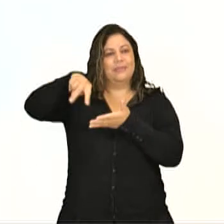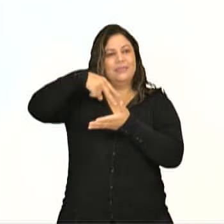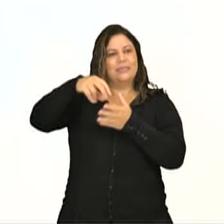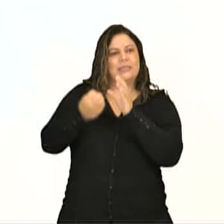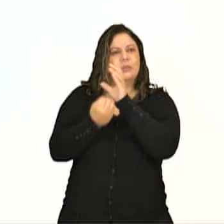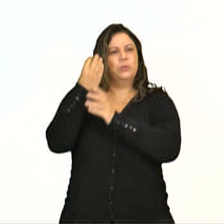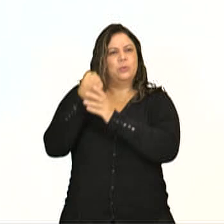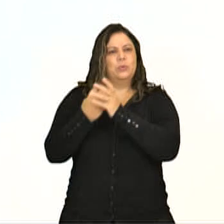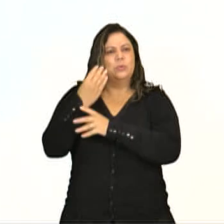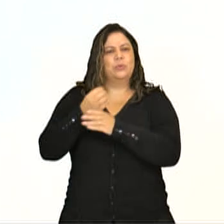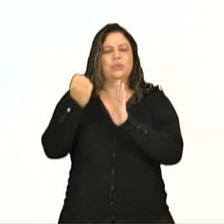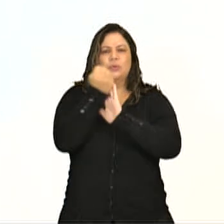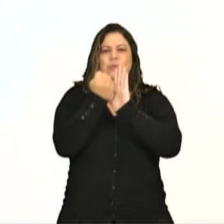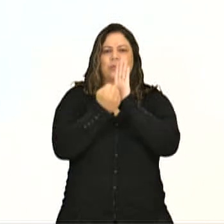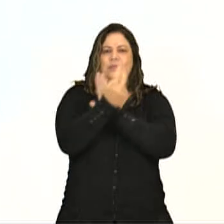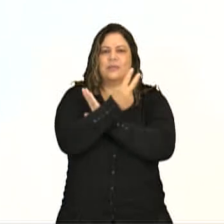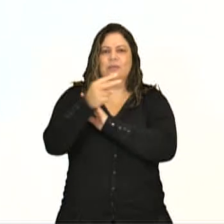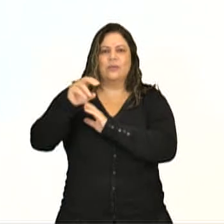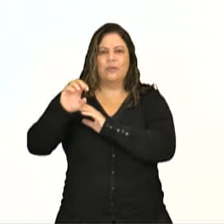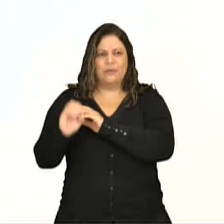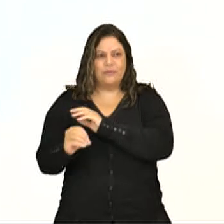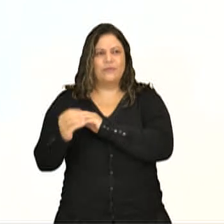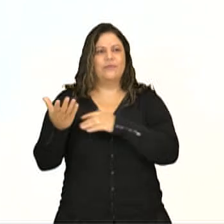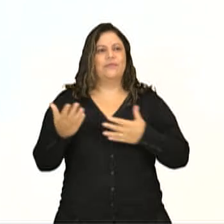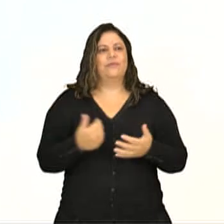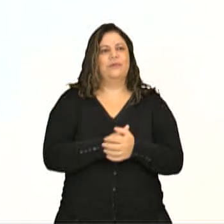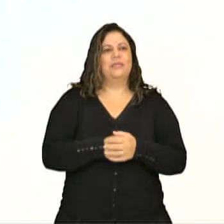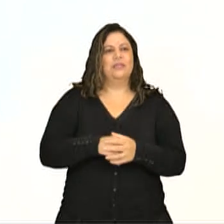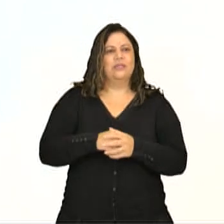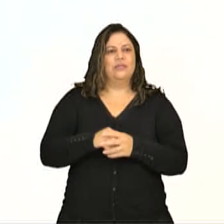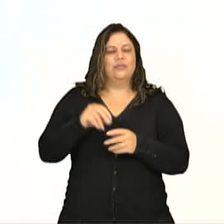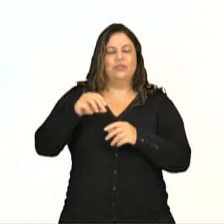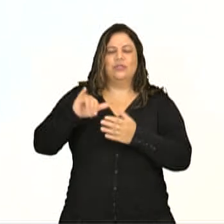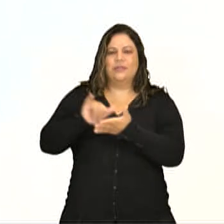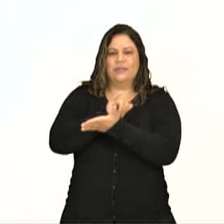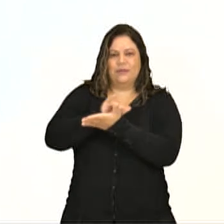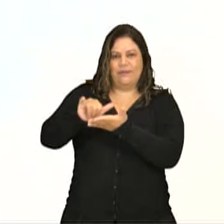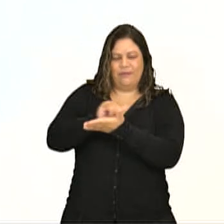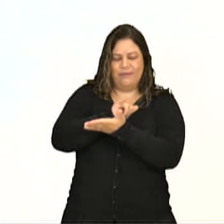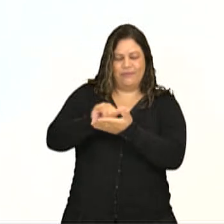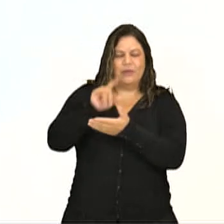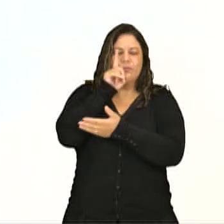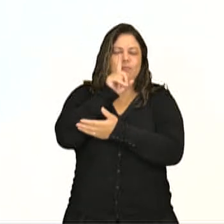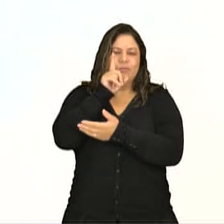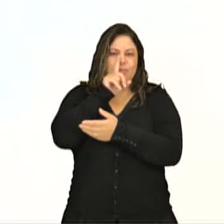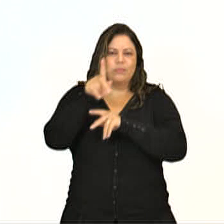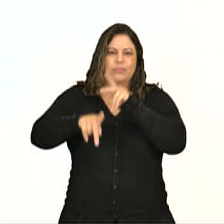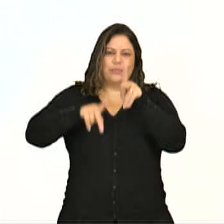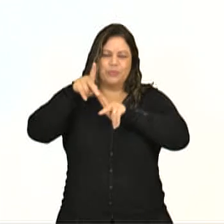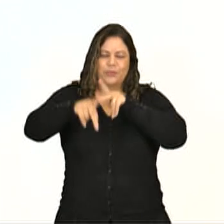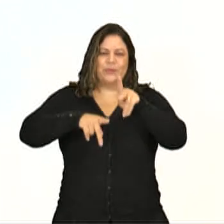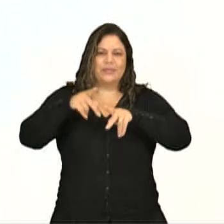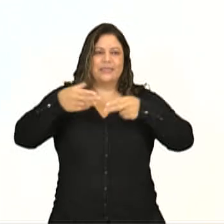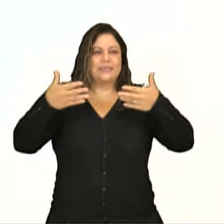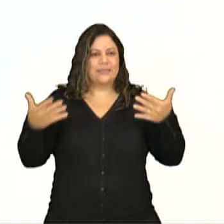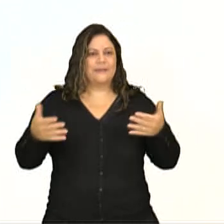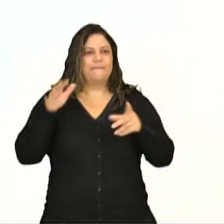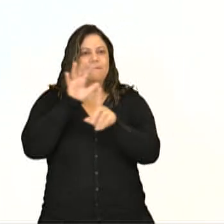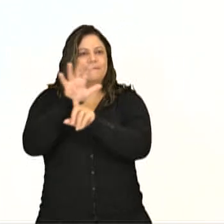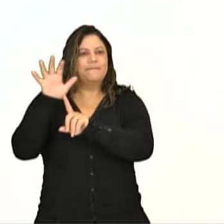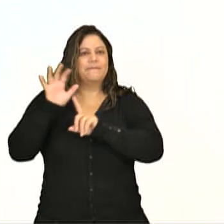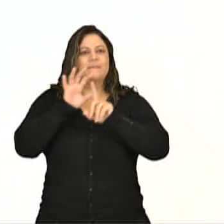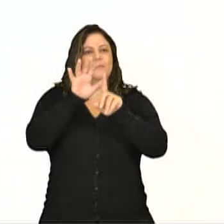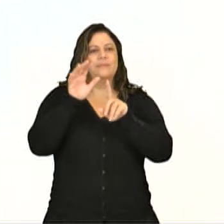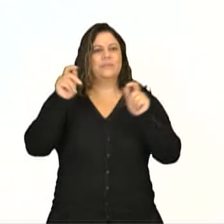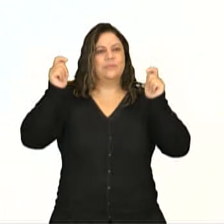no início do século XX no Harlem, em Nova York. Sobretudo na população afro-americana, então ela tem essa influência